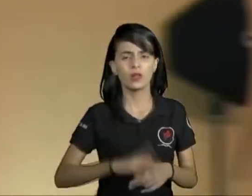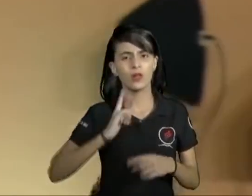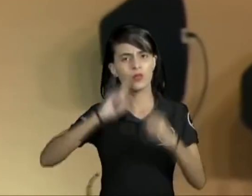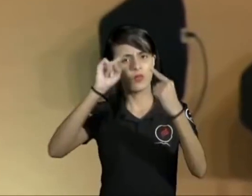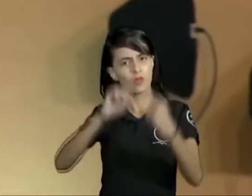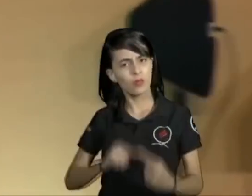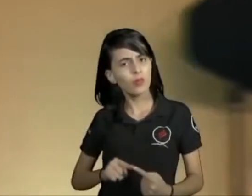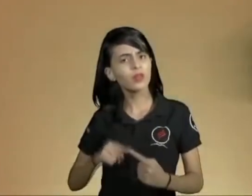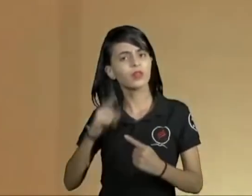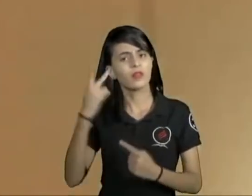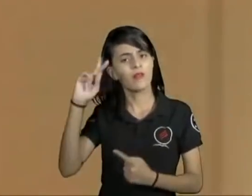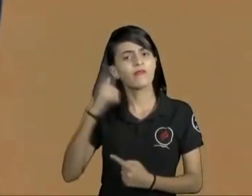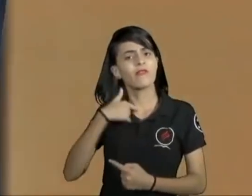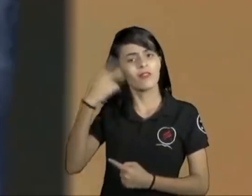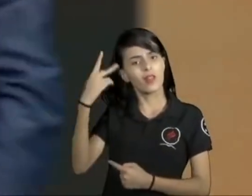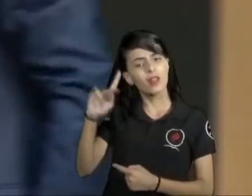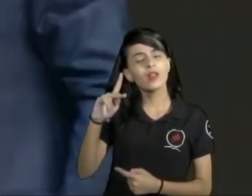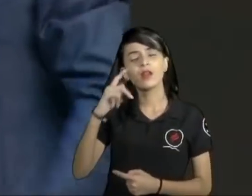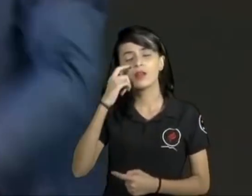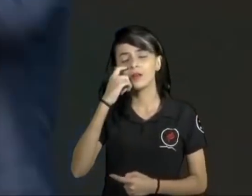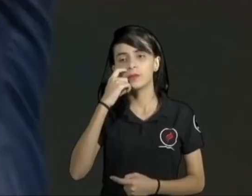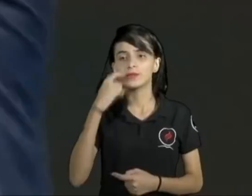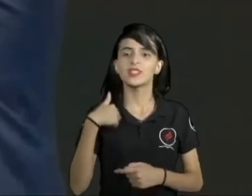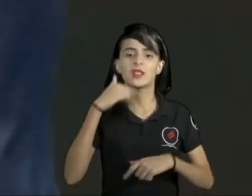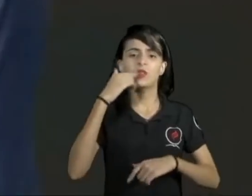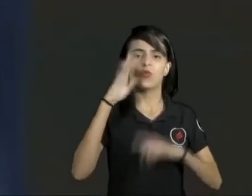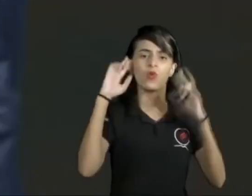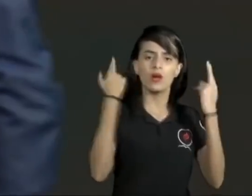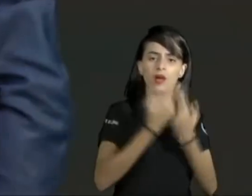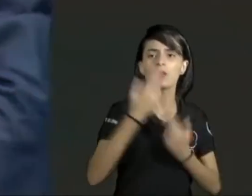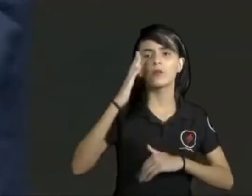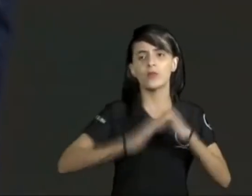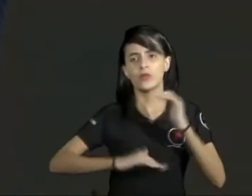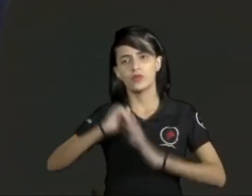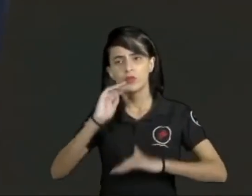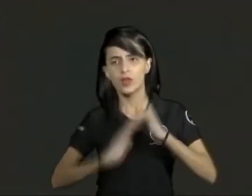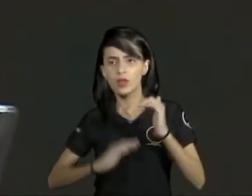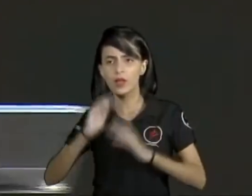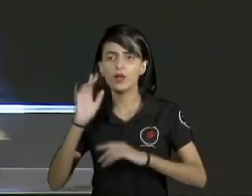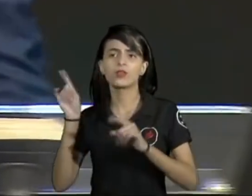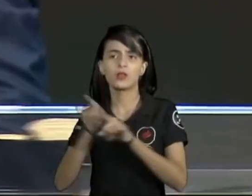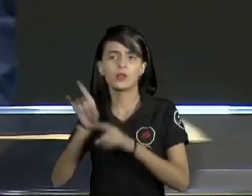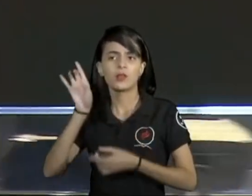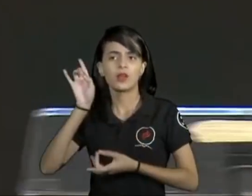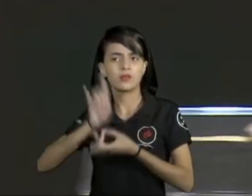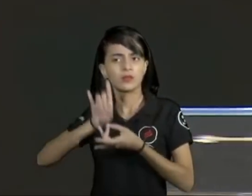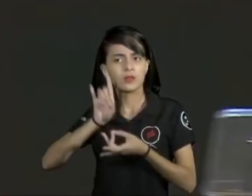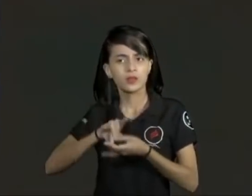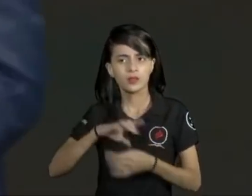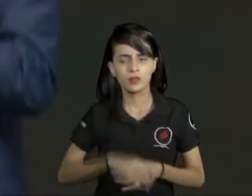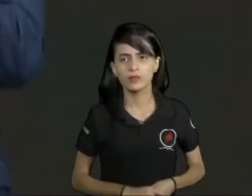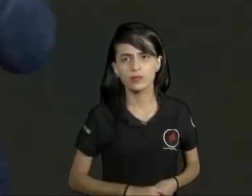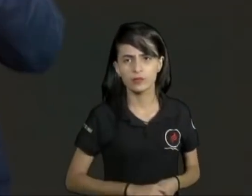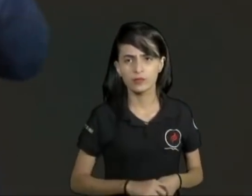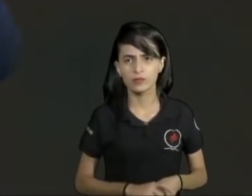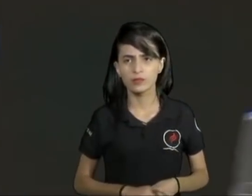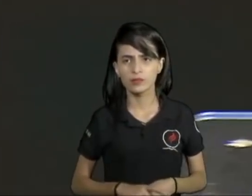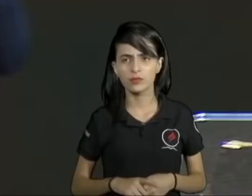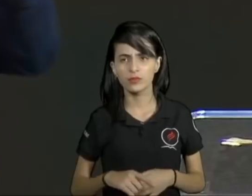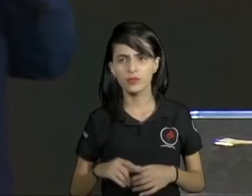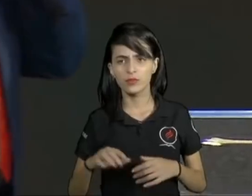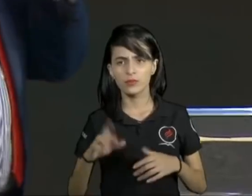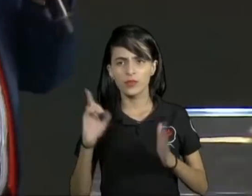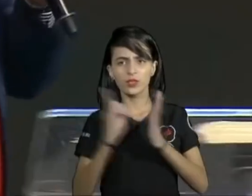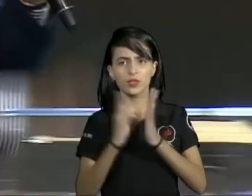o propósito seja no reino seja na vida profissional seja na vida emocional aquilo que tem Deuteronômio 28 3 aí